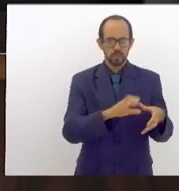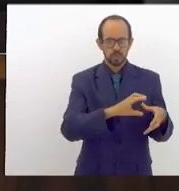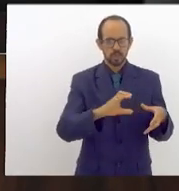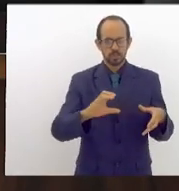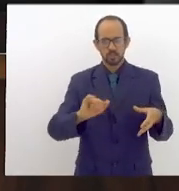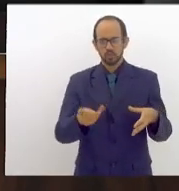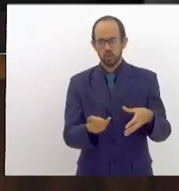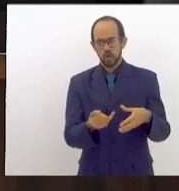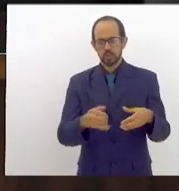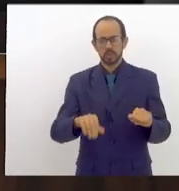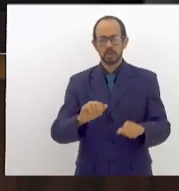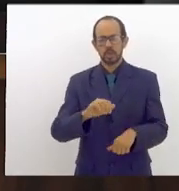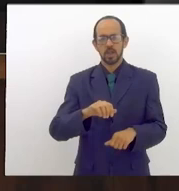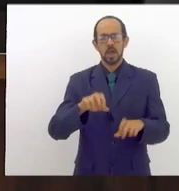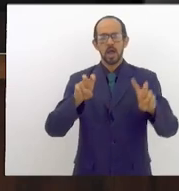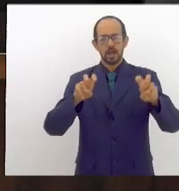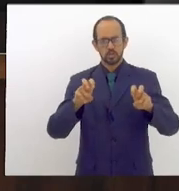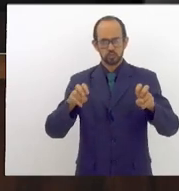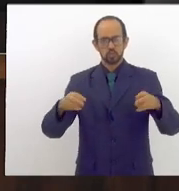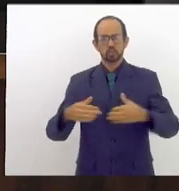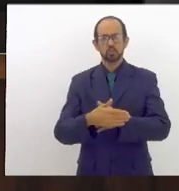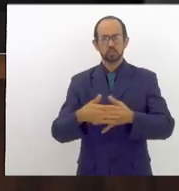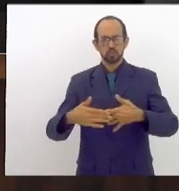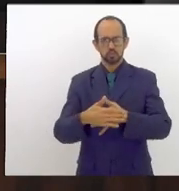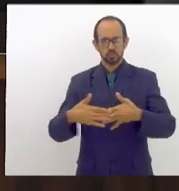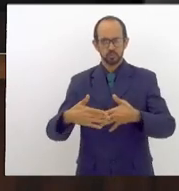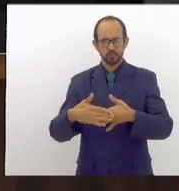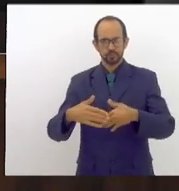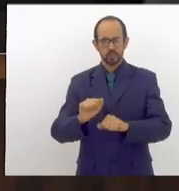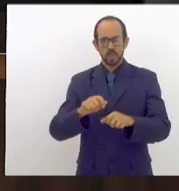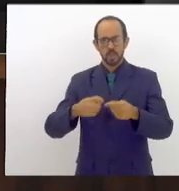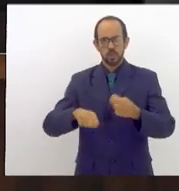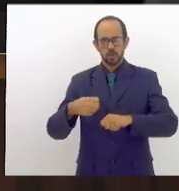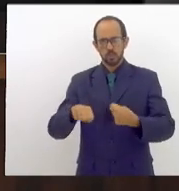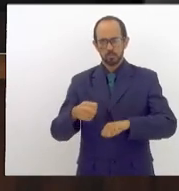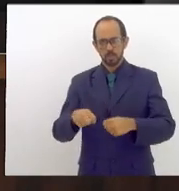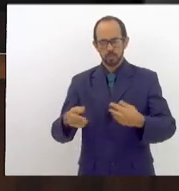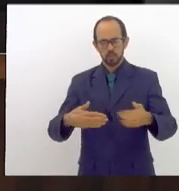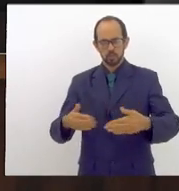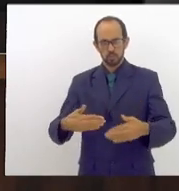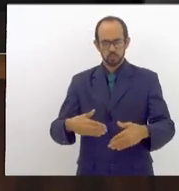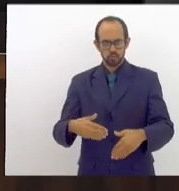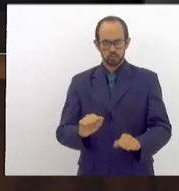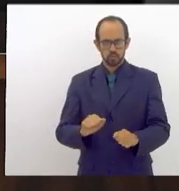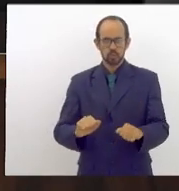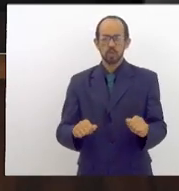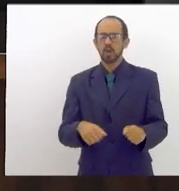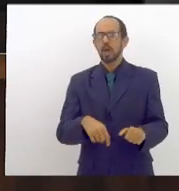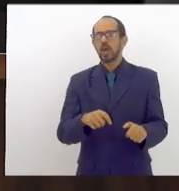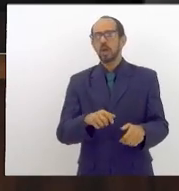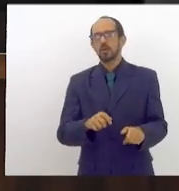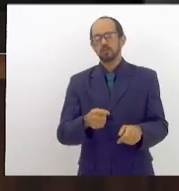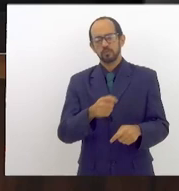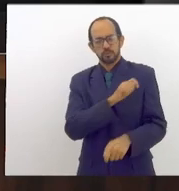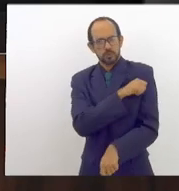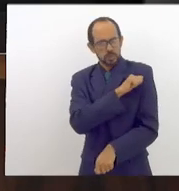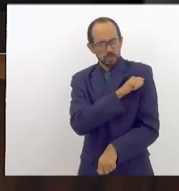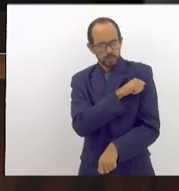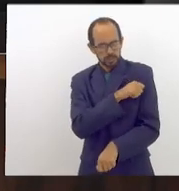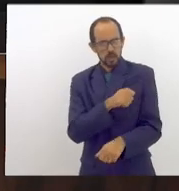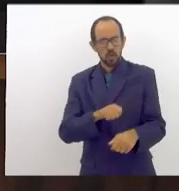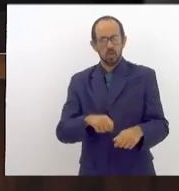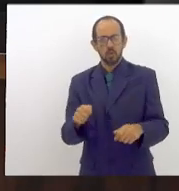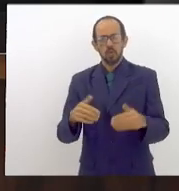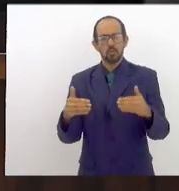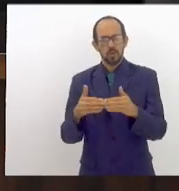constitucionalidade assuntos principais movimento Regional favorável economia indústria começa favorável de orçamento Finanças financeiro e controle favorável